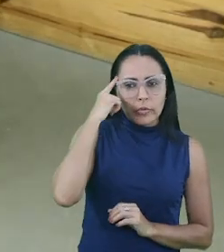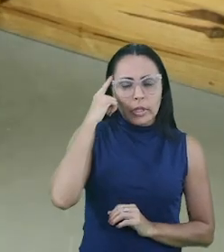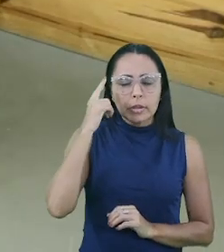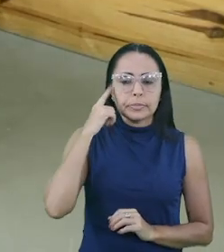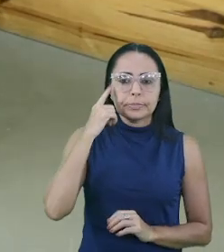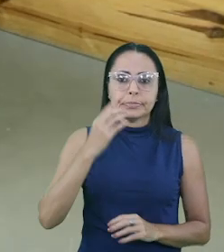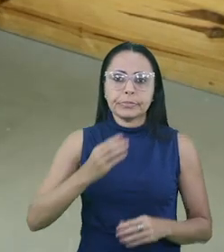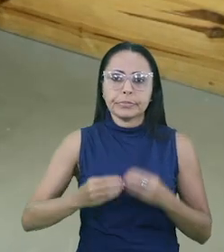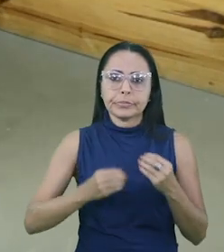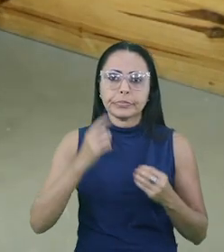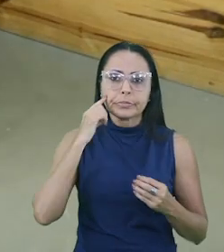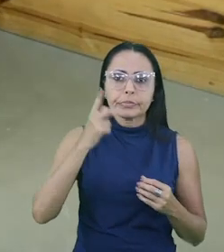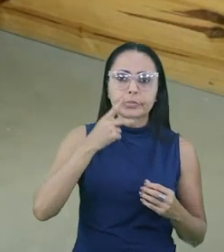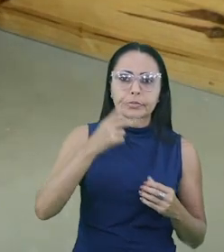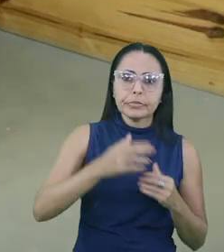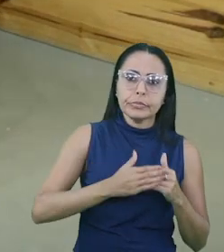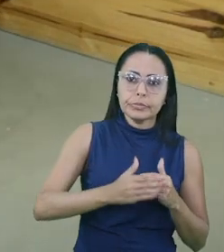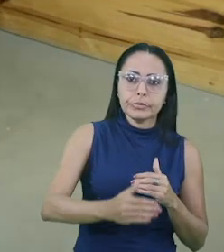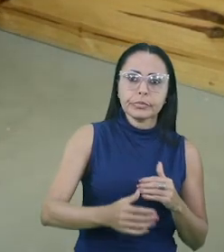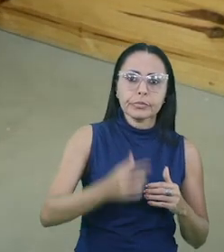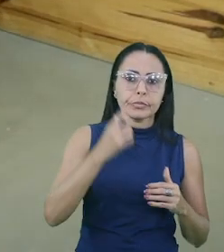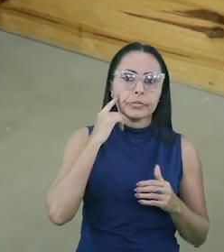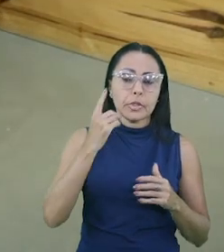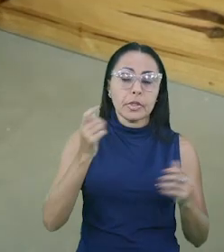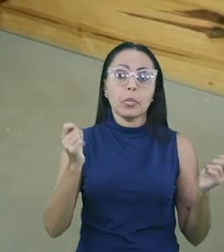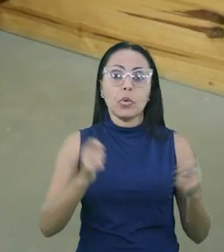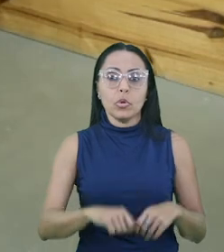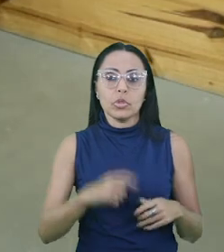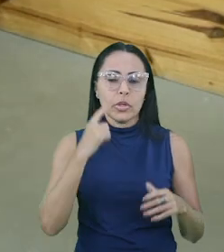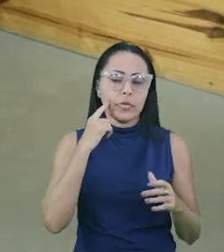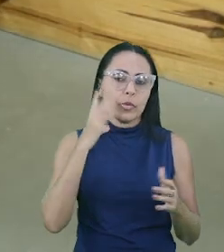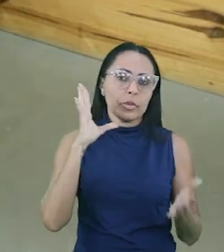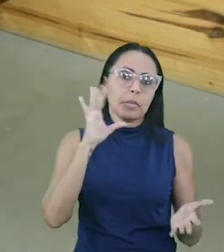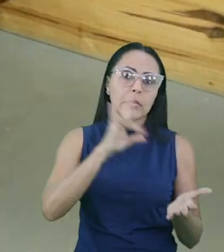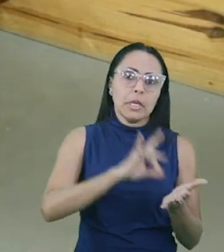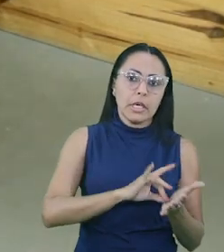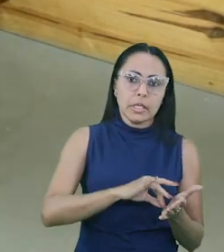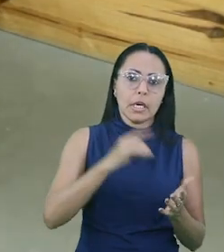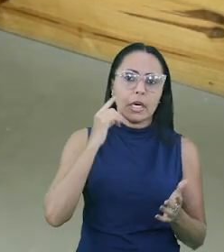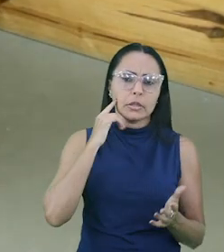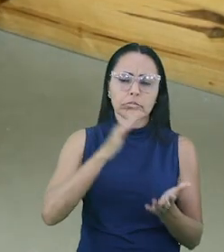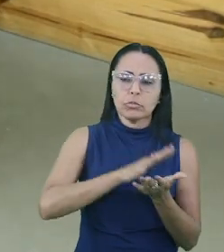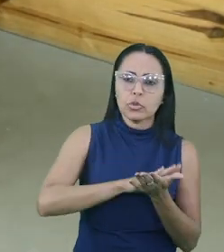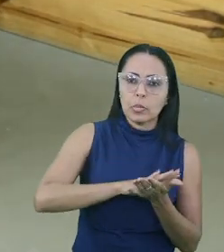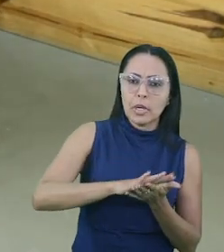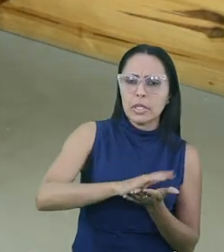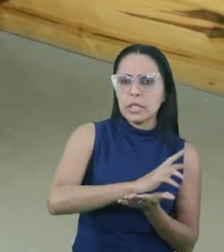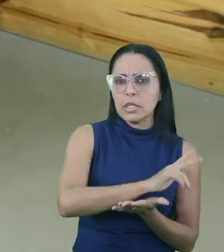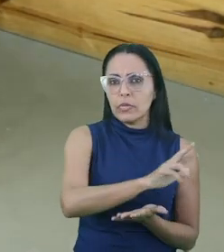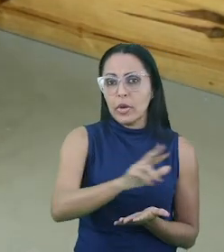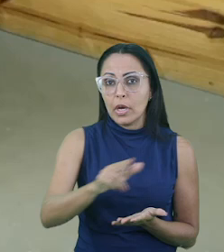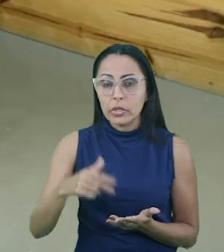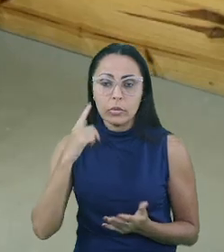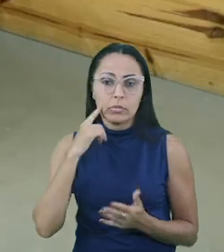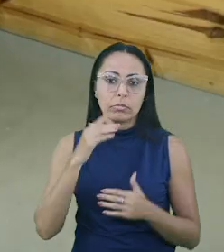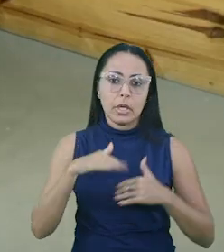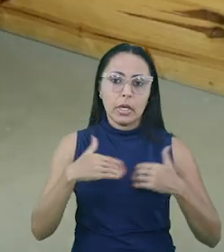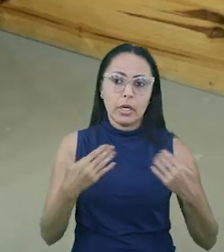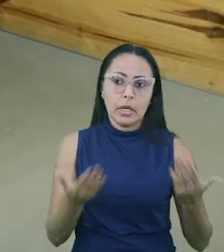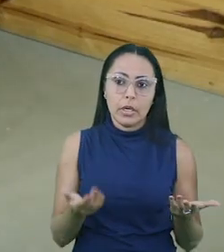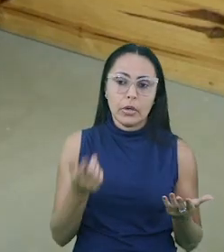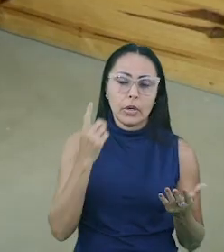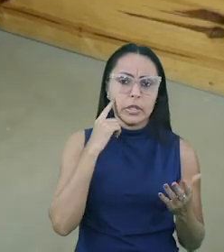Como tu falou logo no começo, que a serigrafia é possível de aplicar em diversos tipos de superfície, para cada tipo de superfície é uma